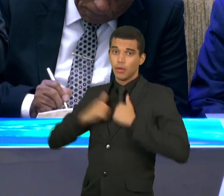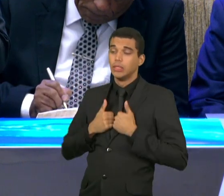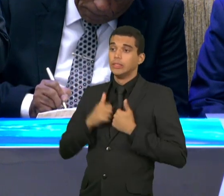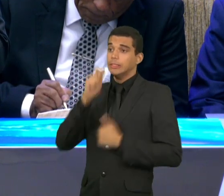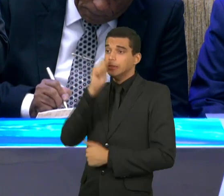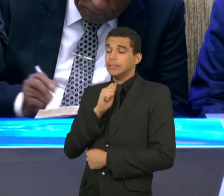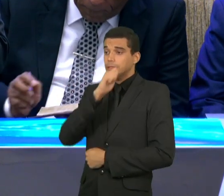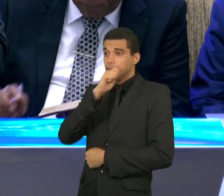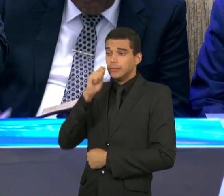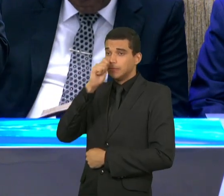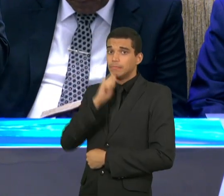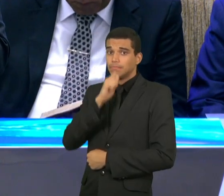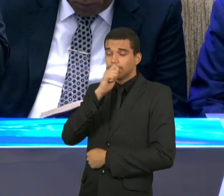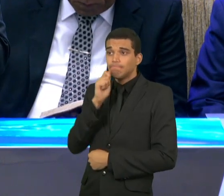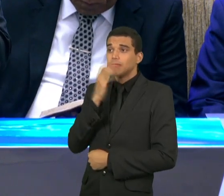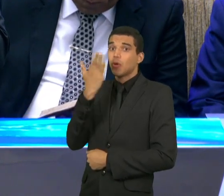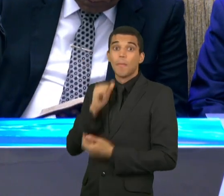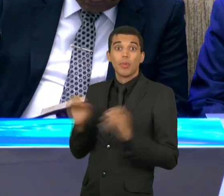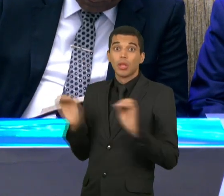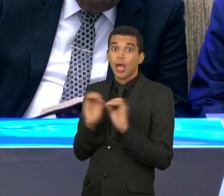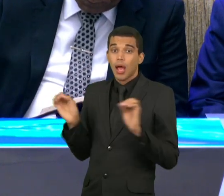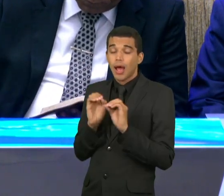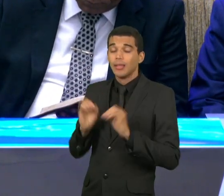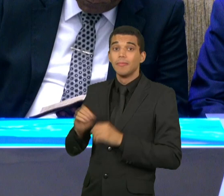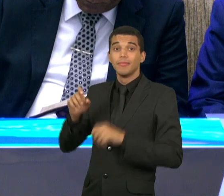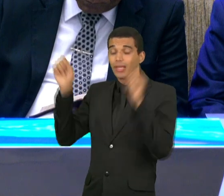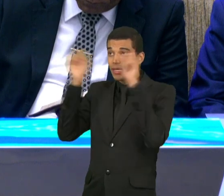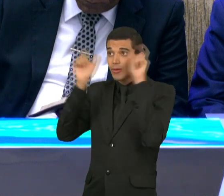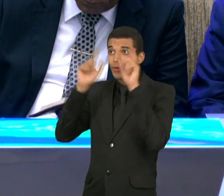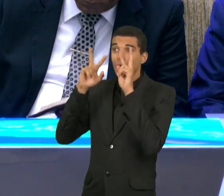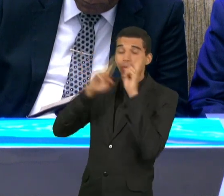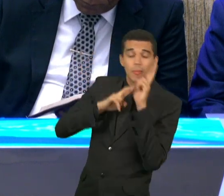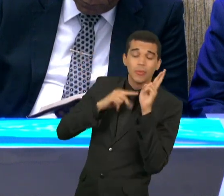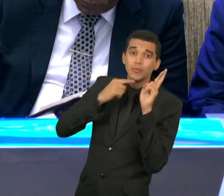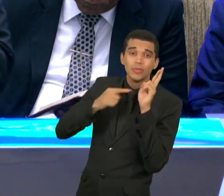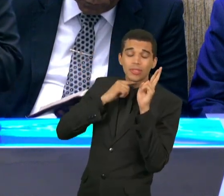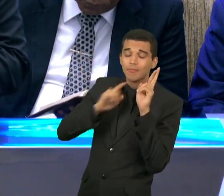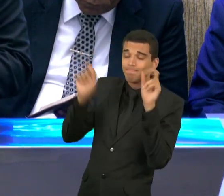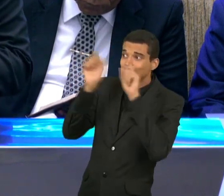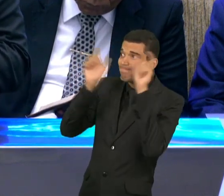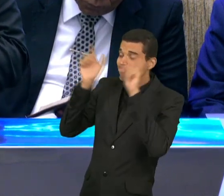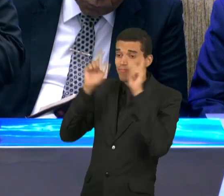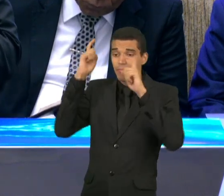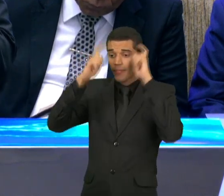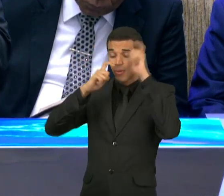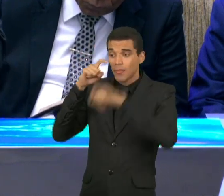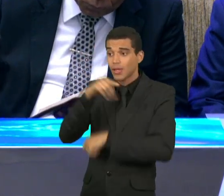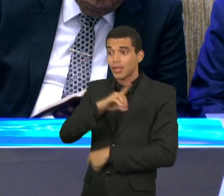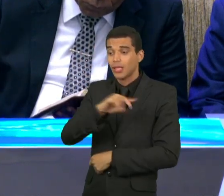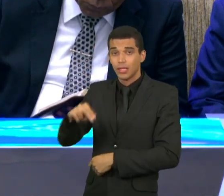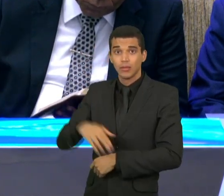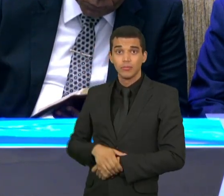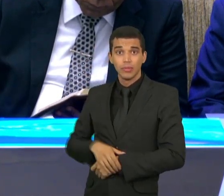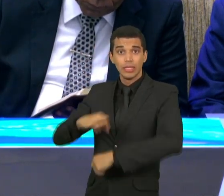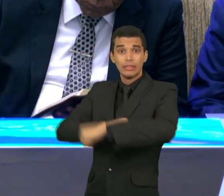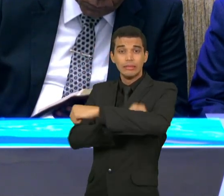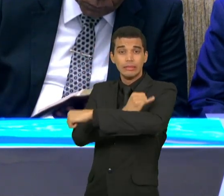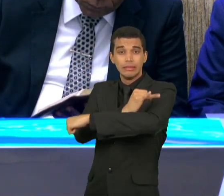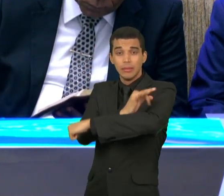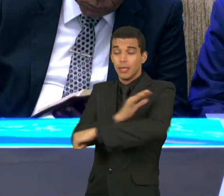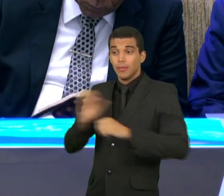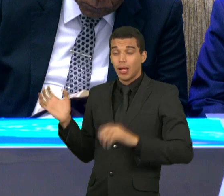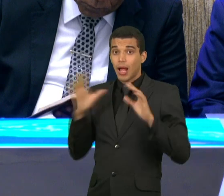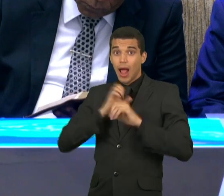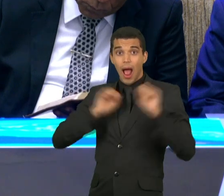presença instrumentos de música e fugiu dele o sono. E pela manhã cedo se levantou e foi com pressa à cova dos leões,